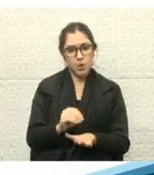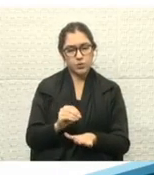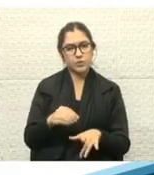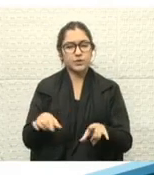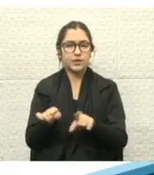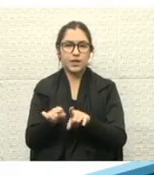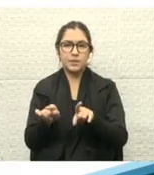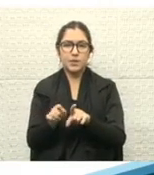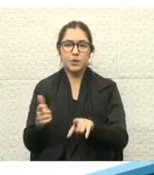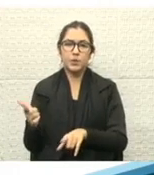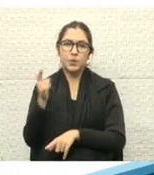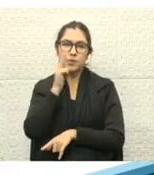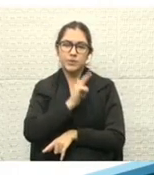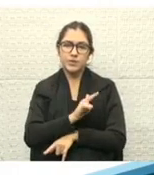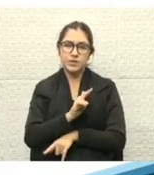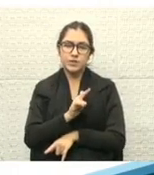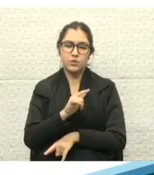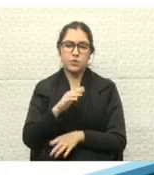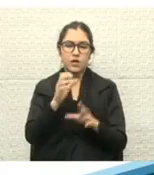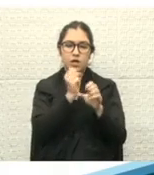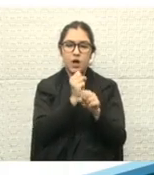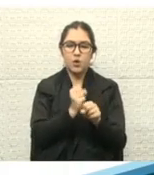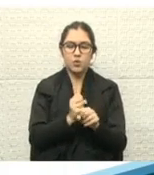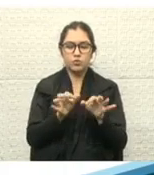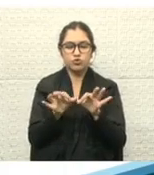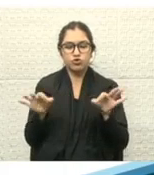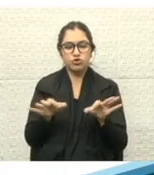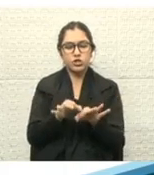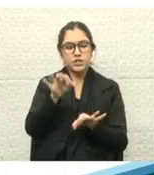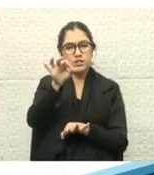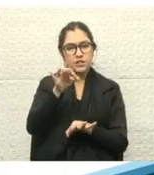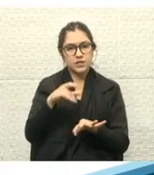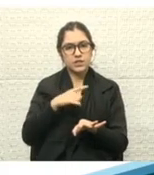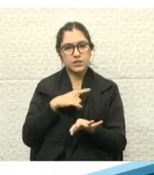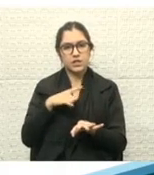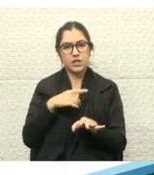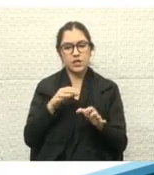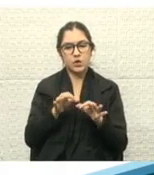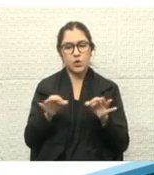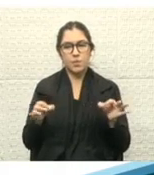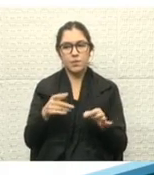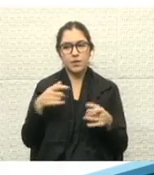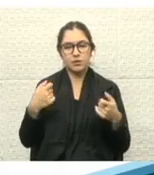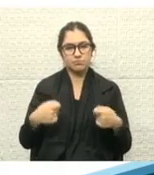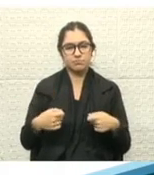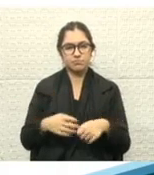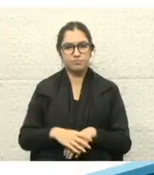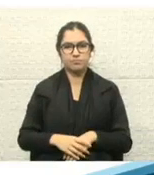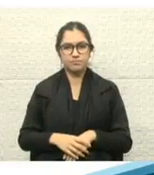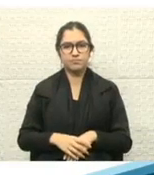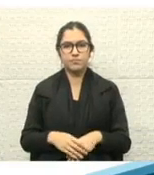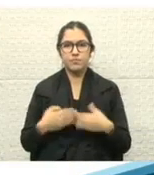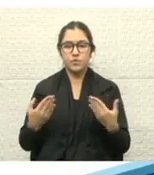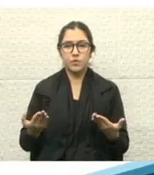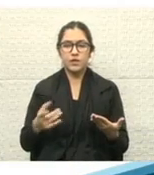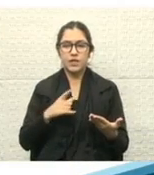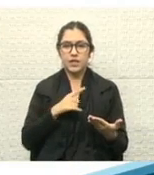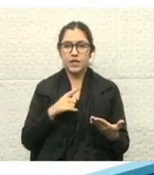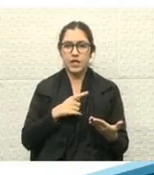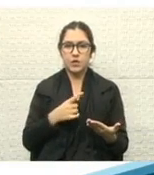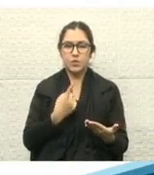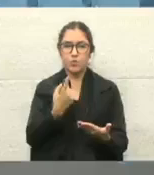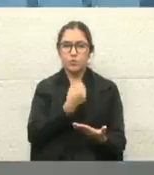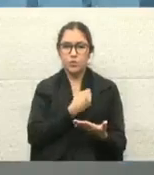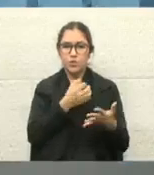e também consigo o cálculo de distâncias, o cálculo de comprimentos nesse caso. Então, quando eu tenho um